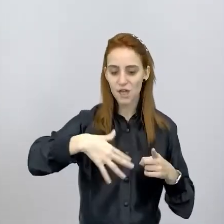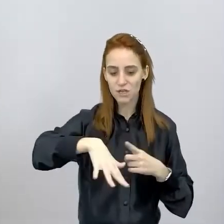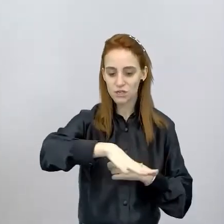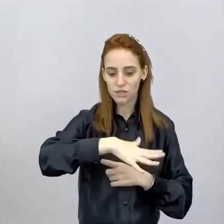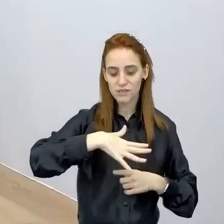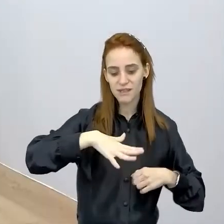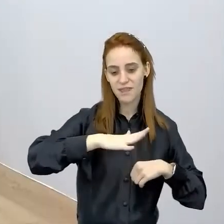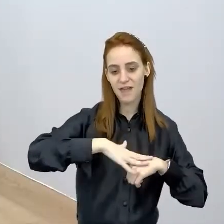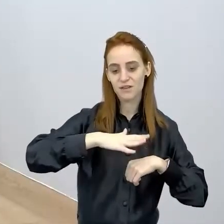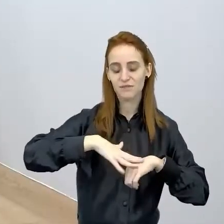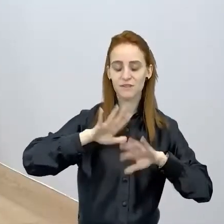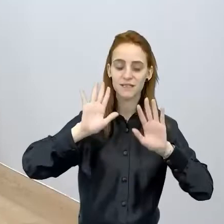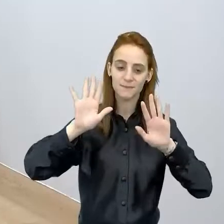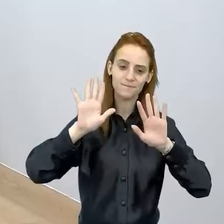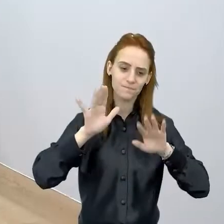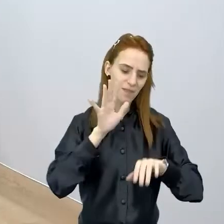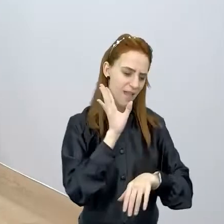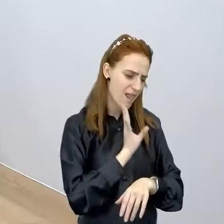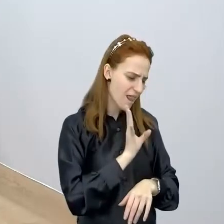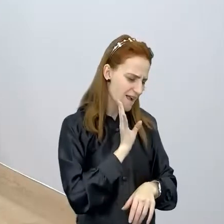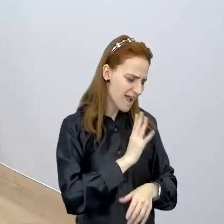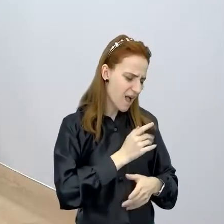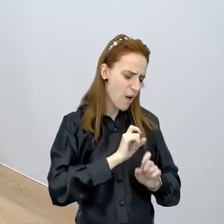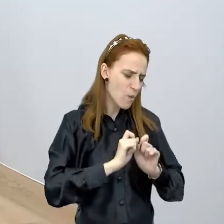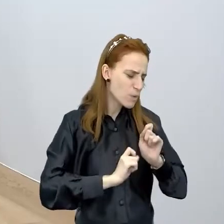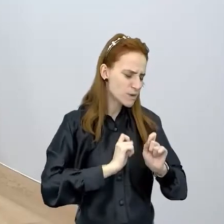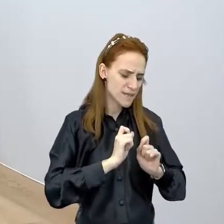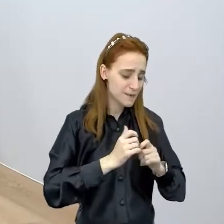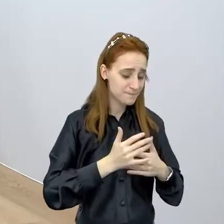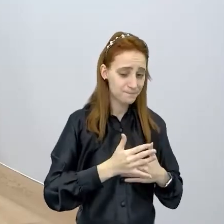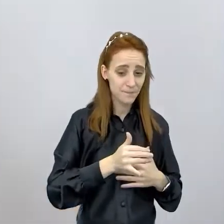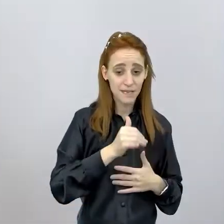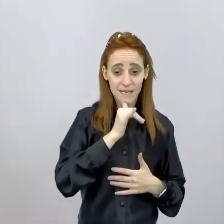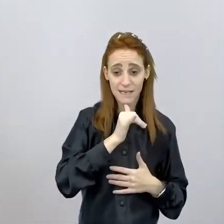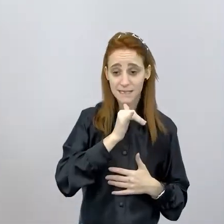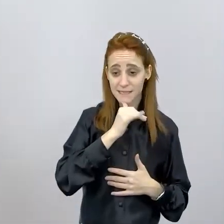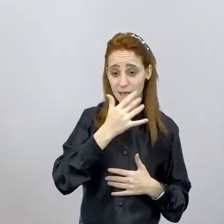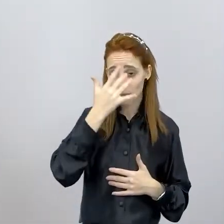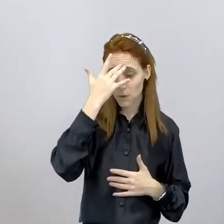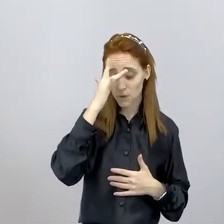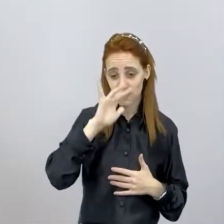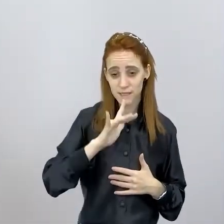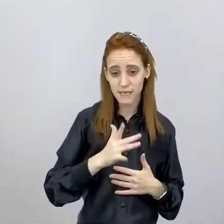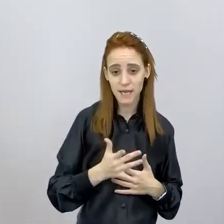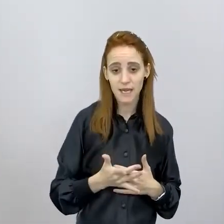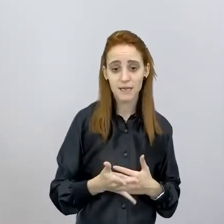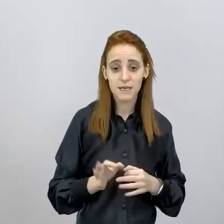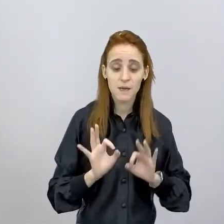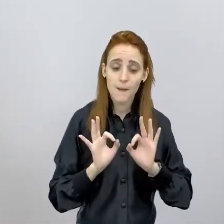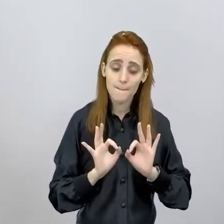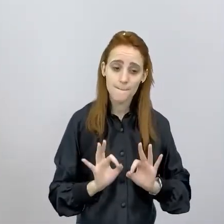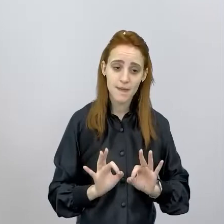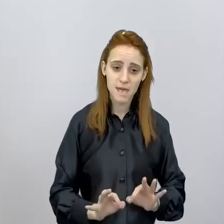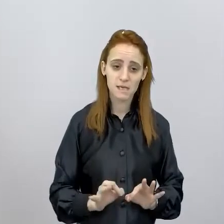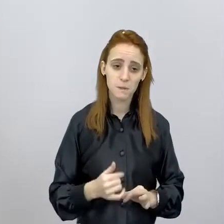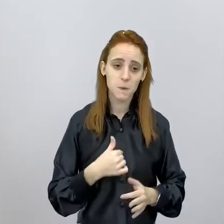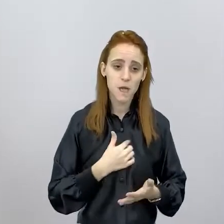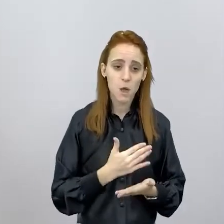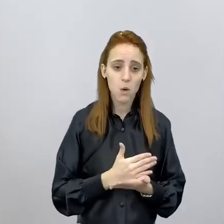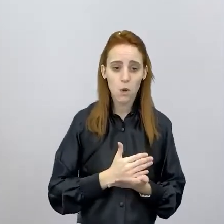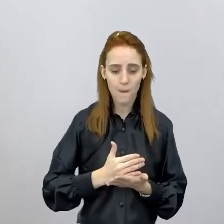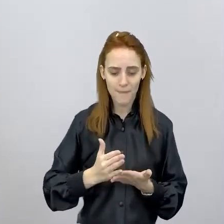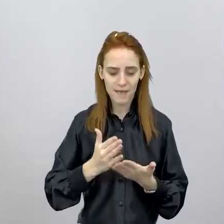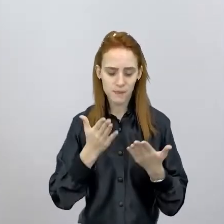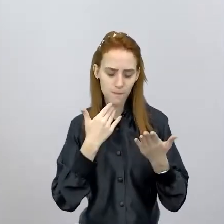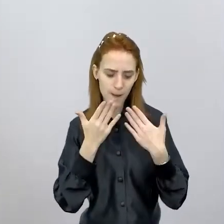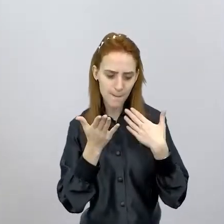que é mais importante disso, professora Juliana, mais grandioso? É que assim, eu não sei, de fato, quando eu começo um debate